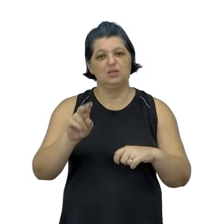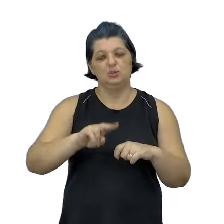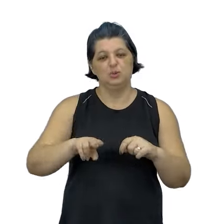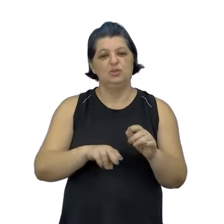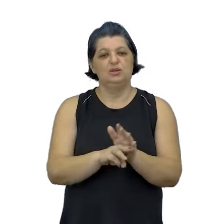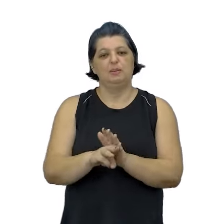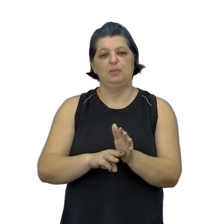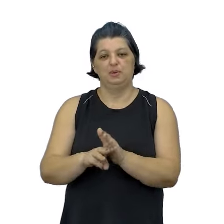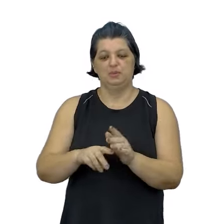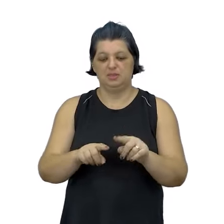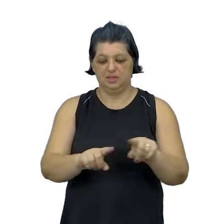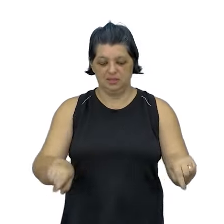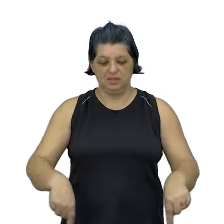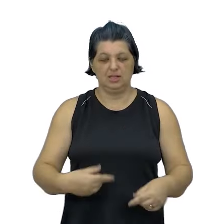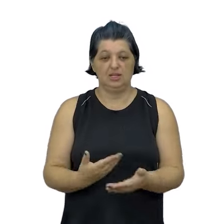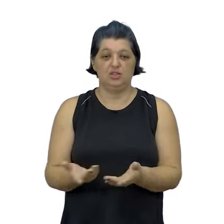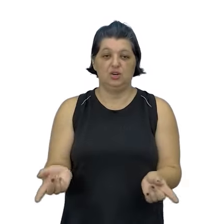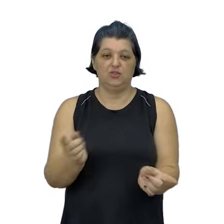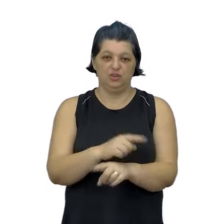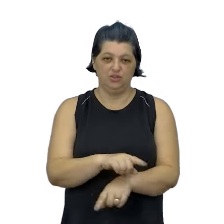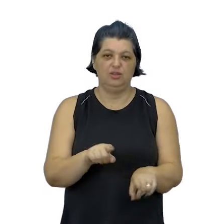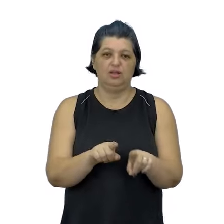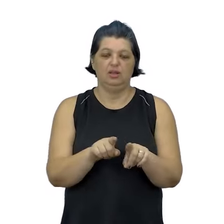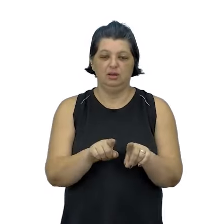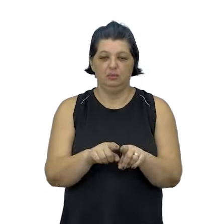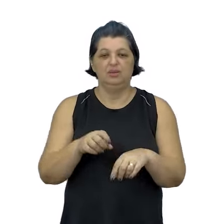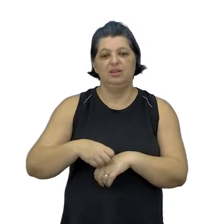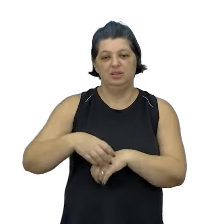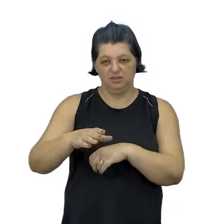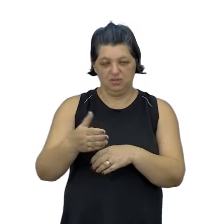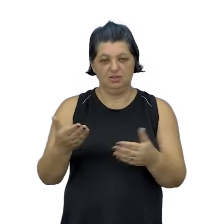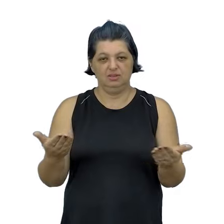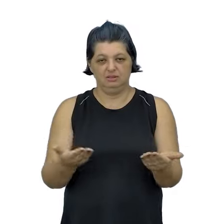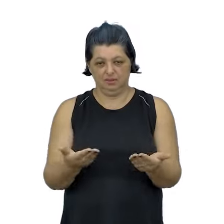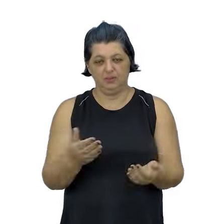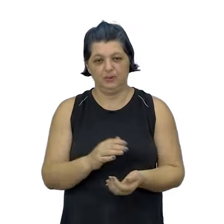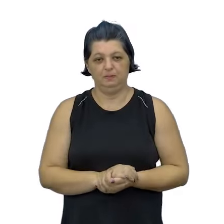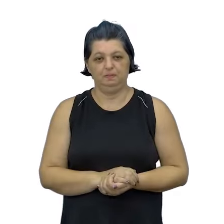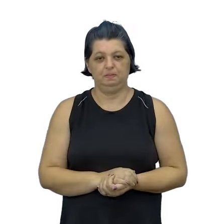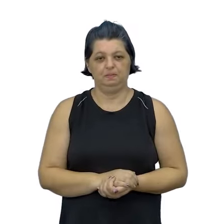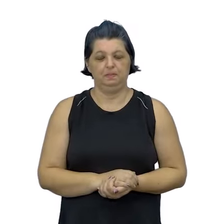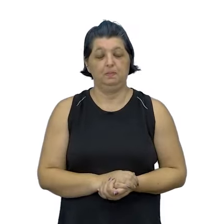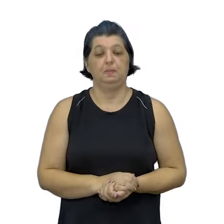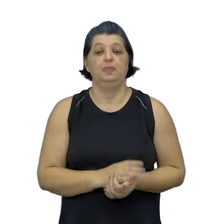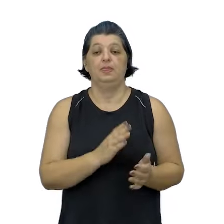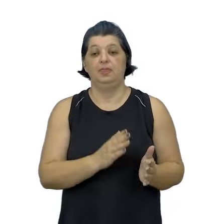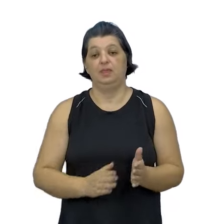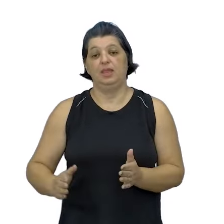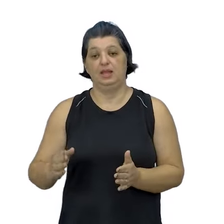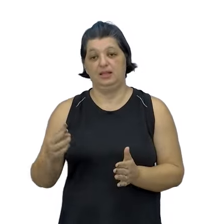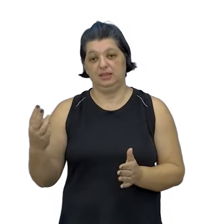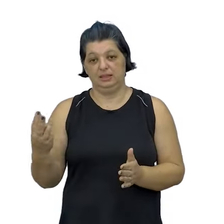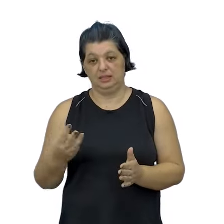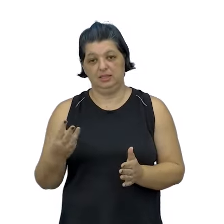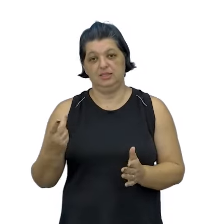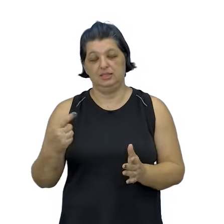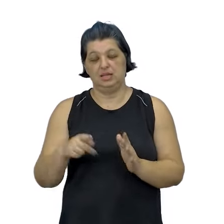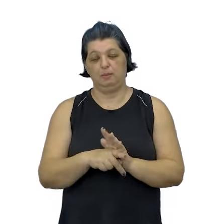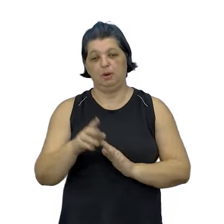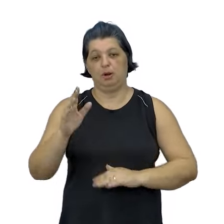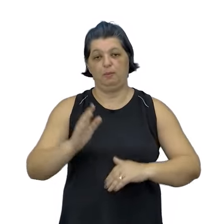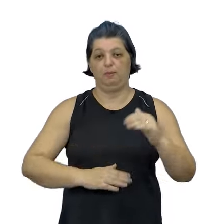metodologia da sala de aula invertida, né, que eu sugeri, que acabei de sugerir para vocês agora. E Terceira etapa é a mão na